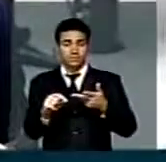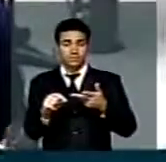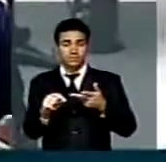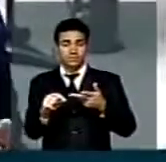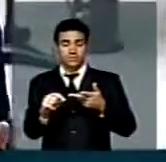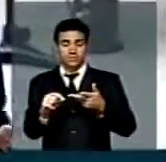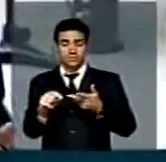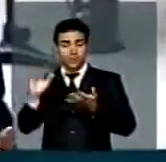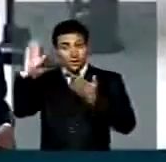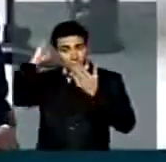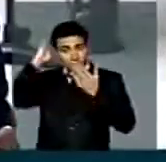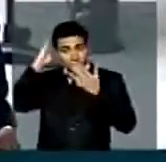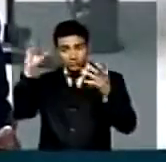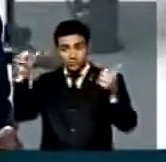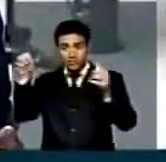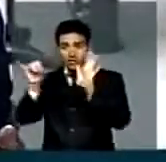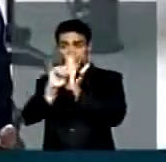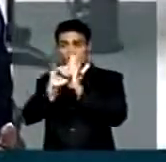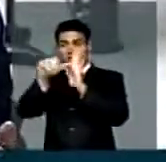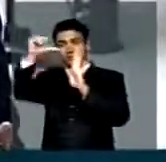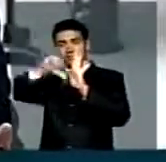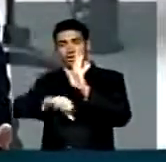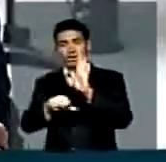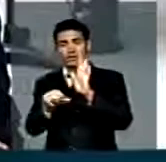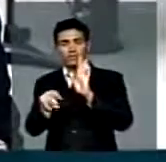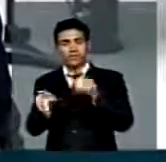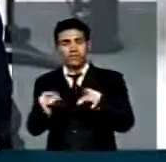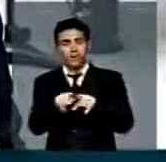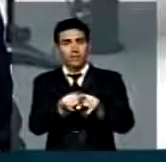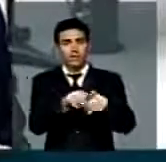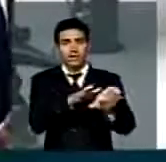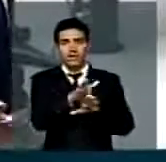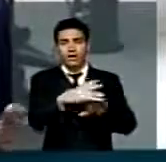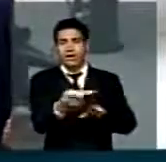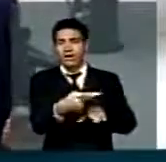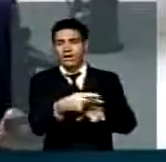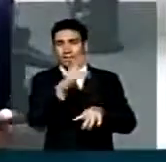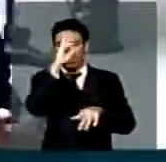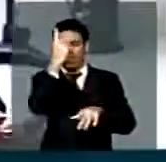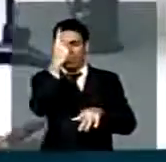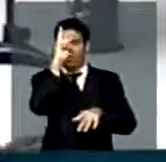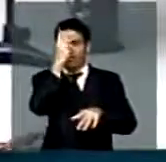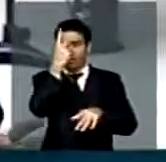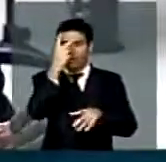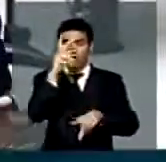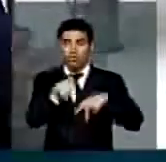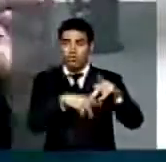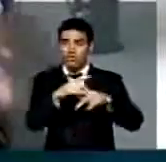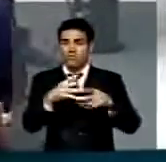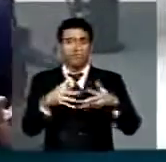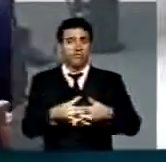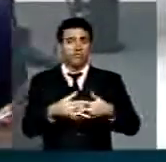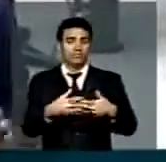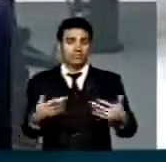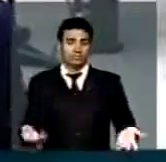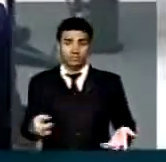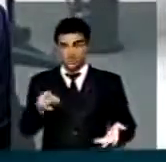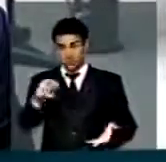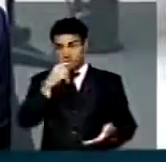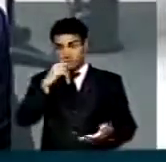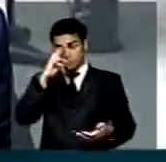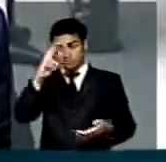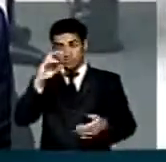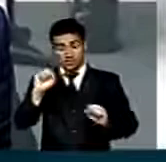desorientação indígena e também do povo brasileiro. Por isso eu quero cumprimentar a Vossa Excelência, haja vista que Vossa Excelência é um defensor dessa